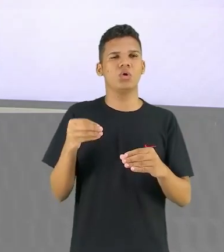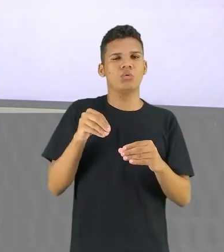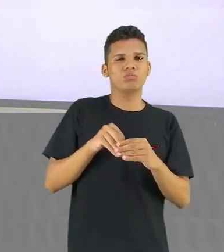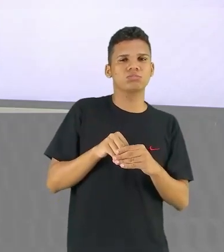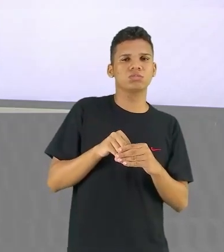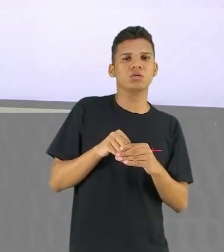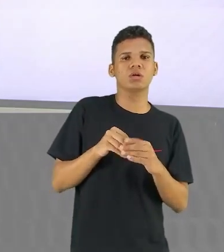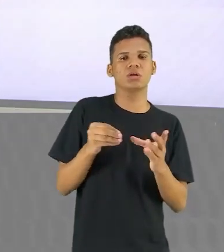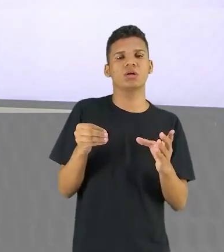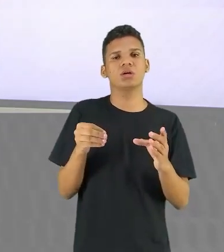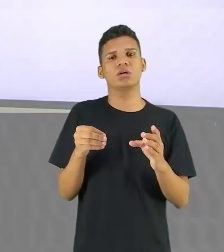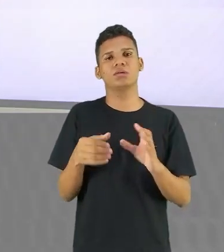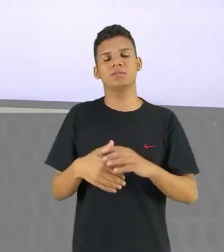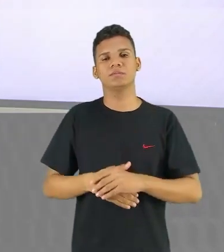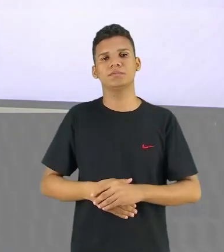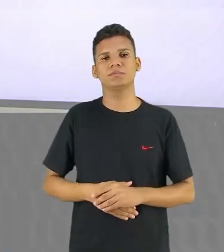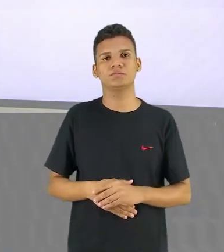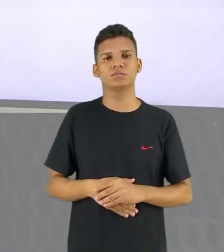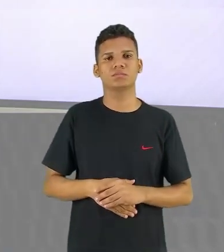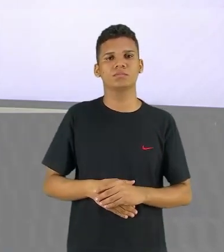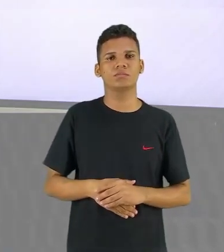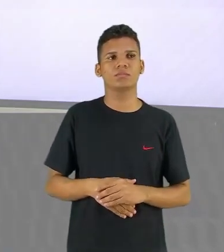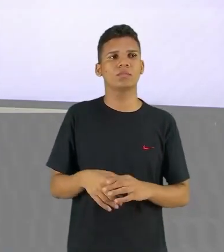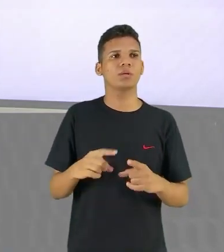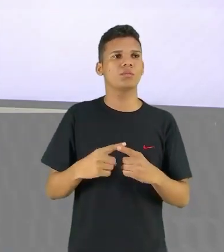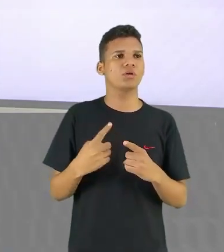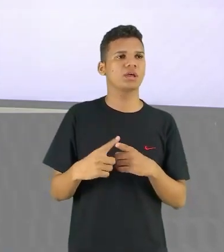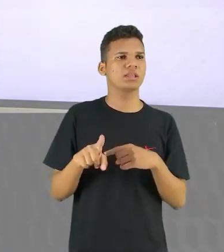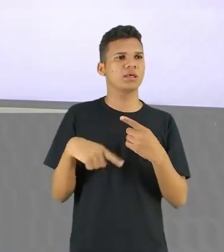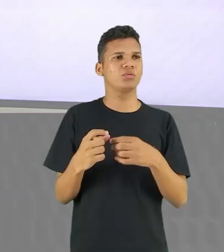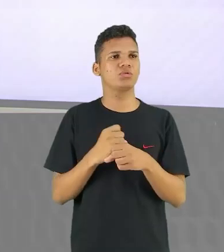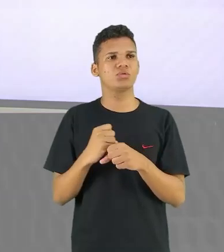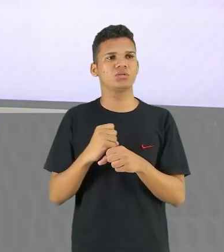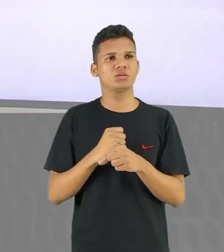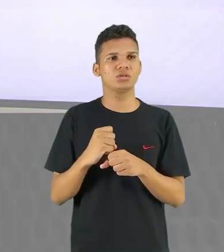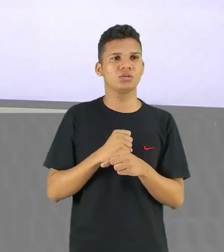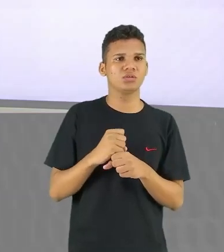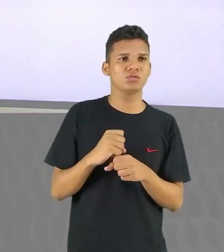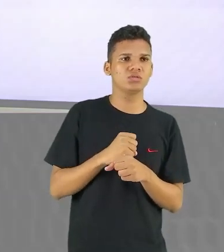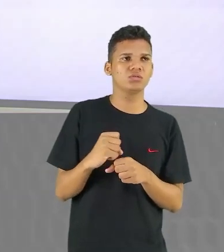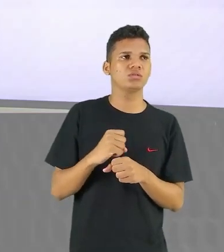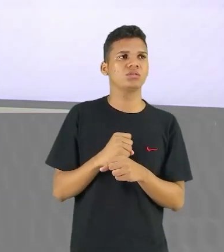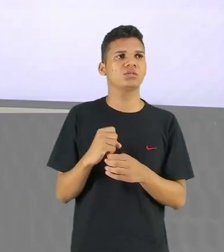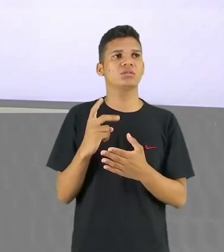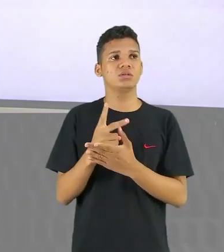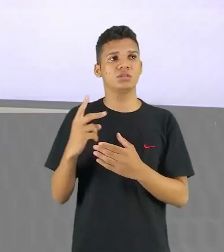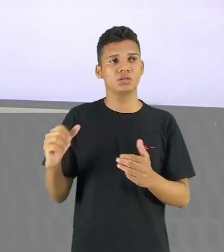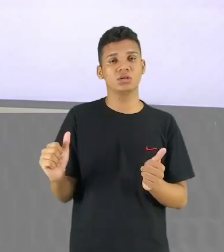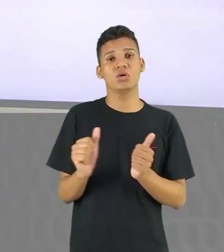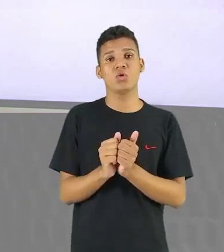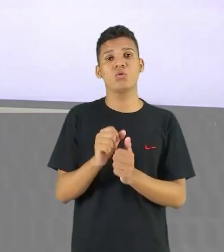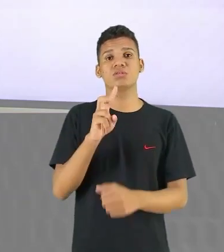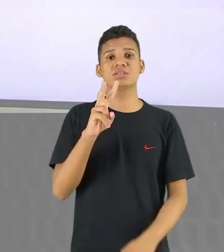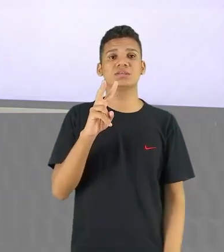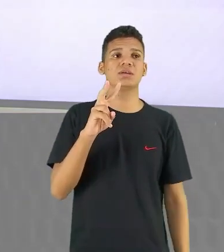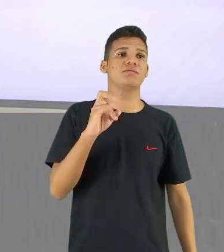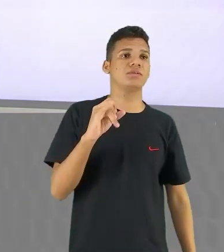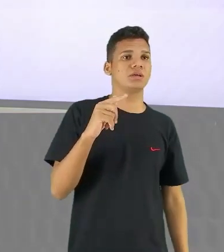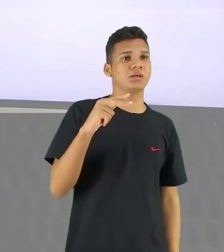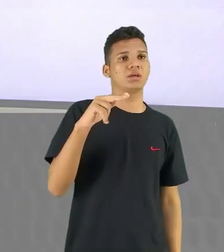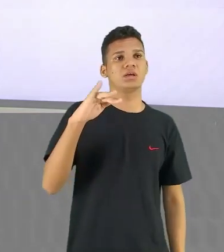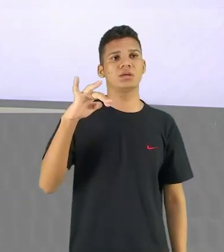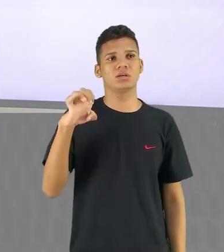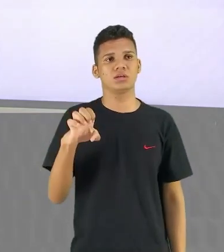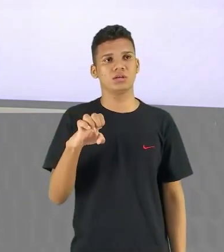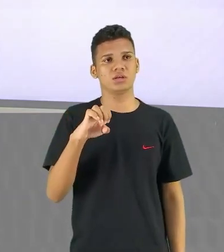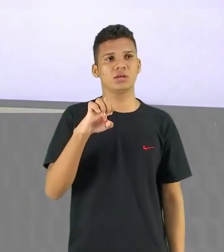os normandos propriamente, alguns anglos, alguns saxões, os jutos, os vikings, deixa eles